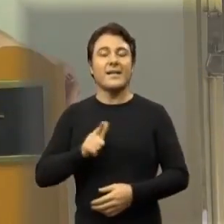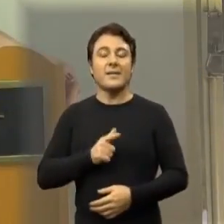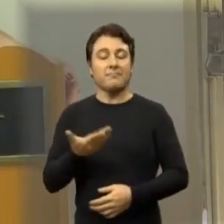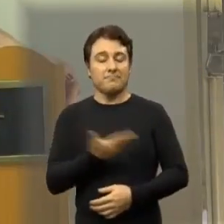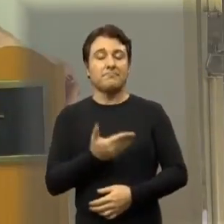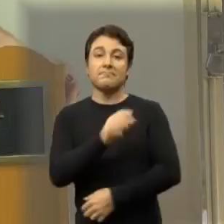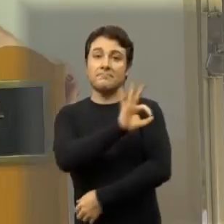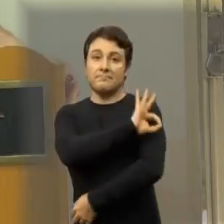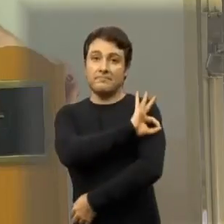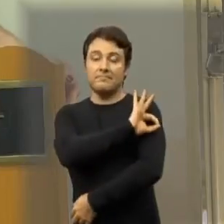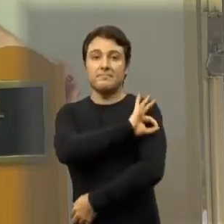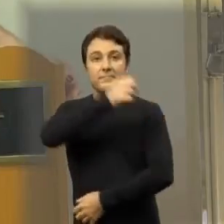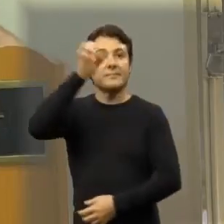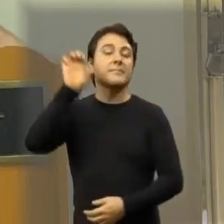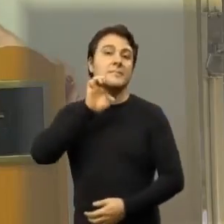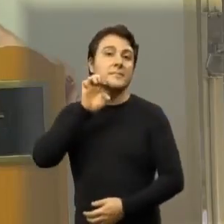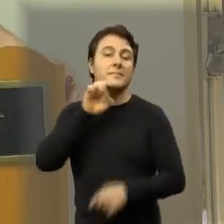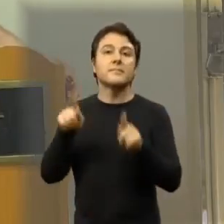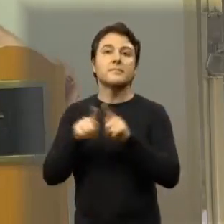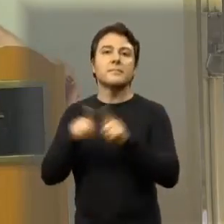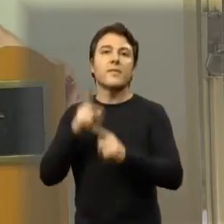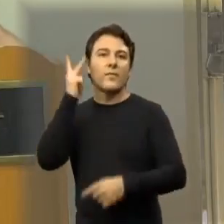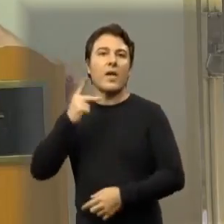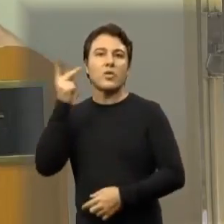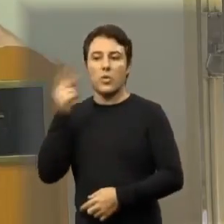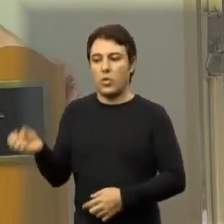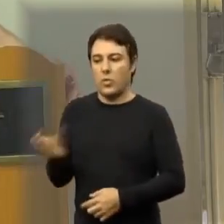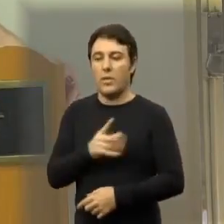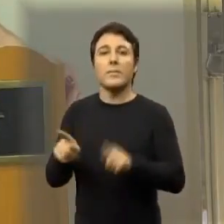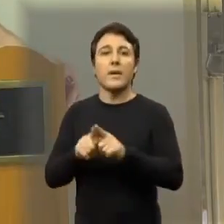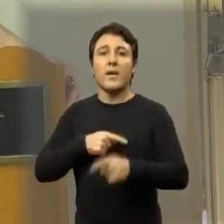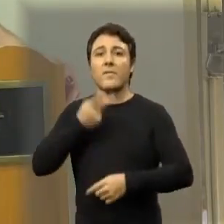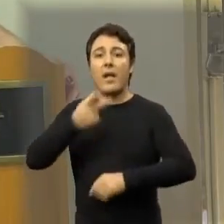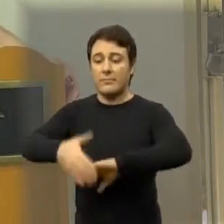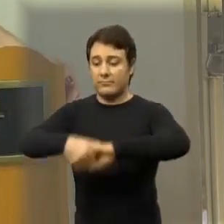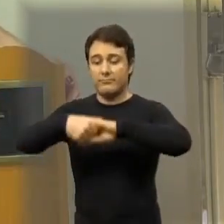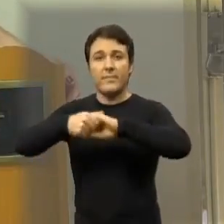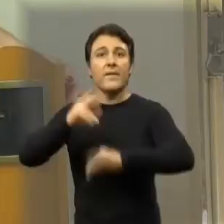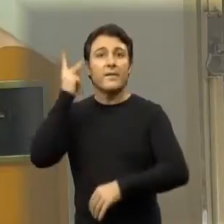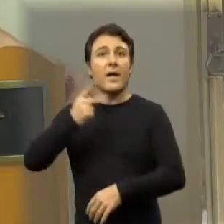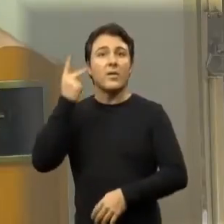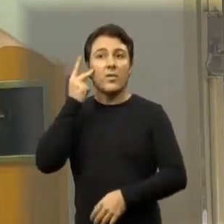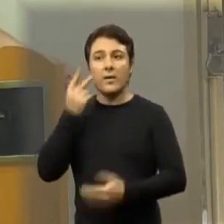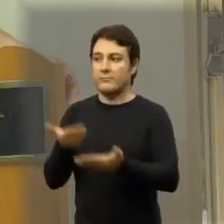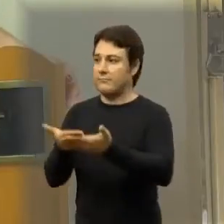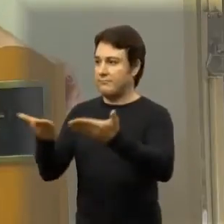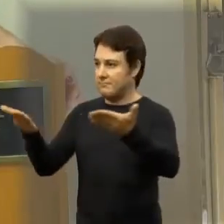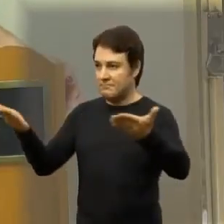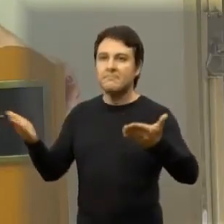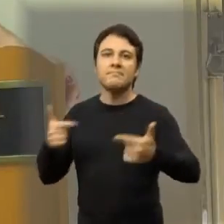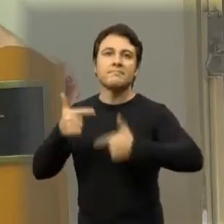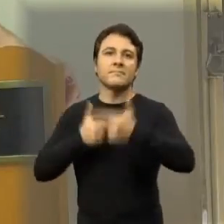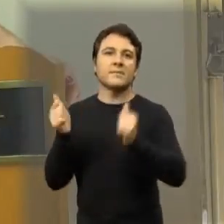prefeito Edinho Silva, aos parlamentares eleitos e externos meus cumprimentos aos vereadores que compuseram essa